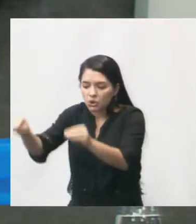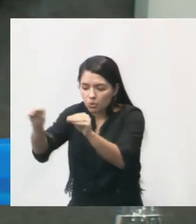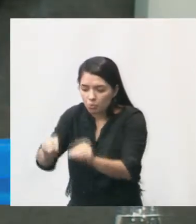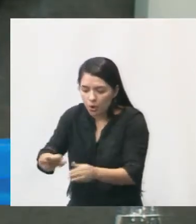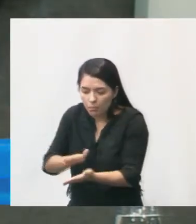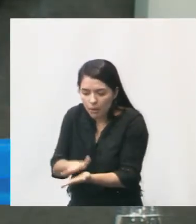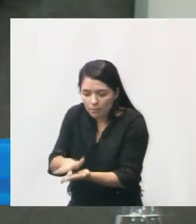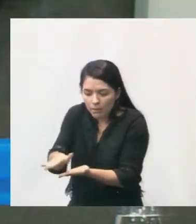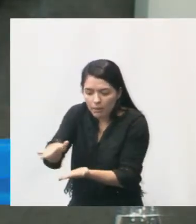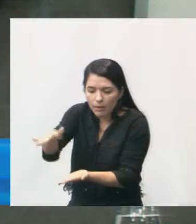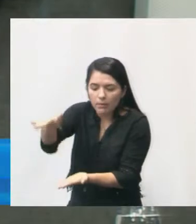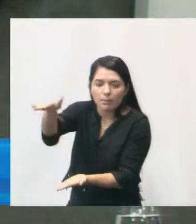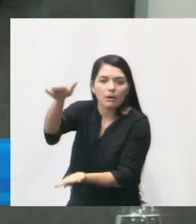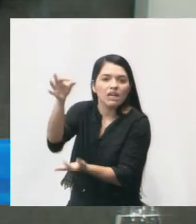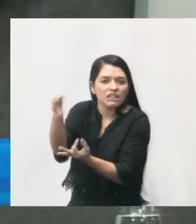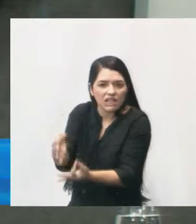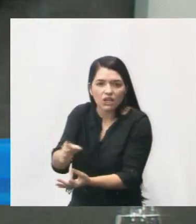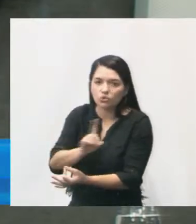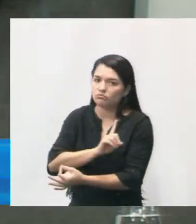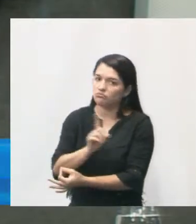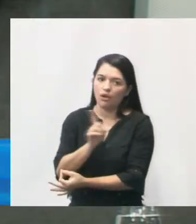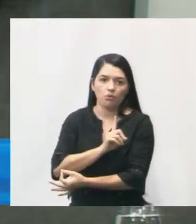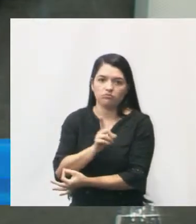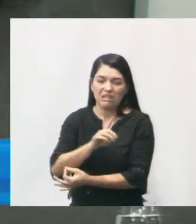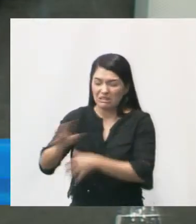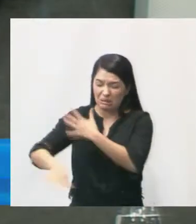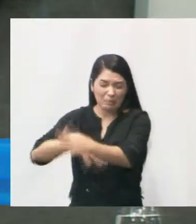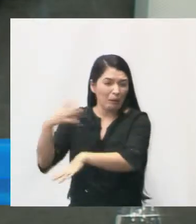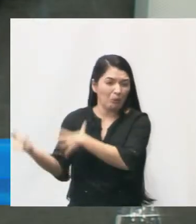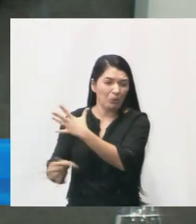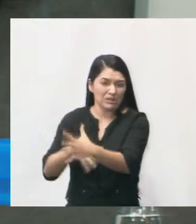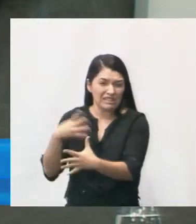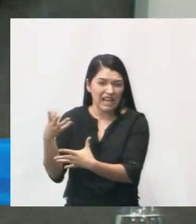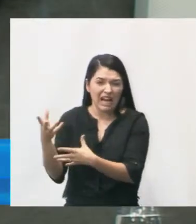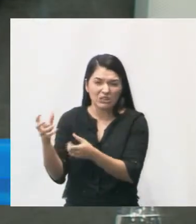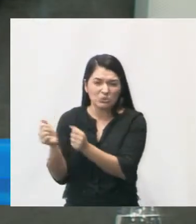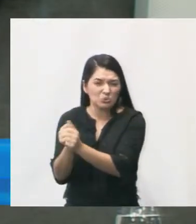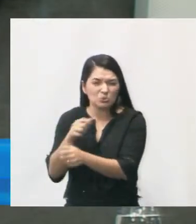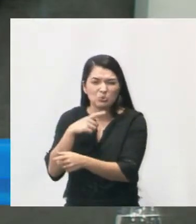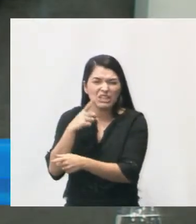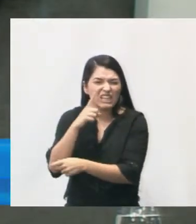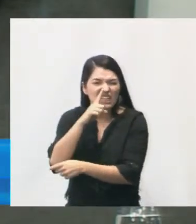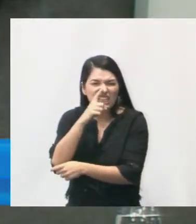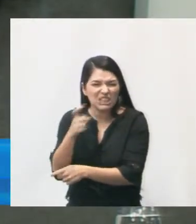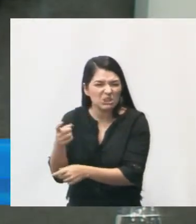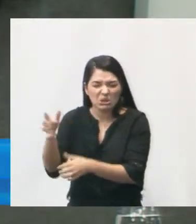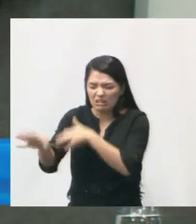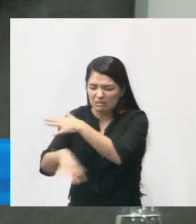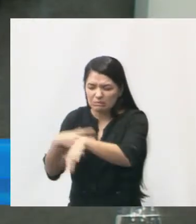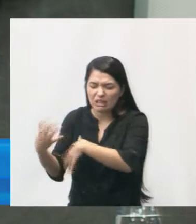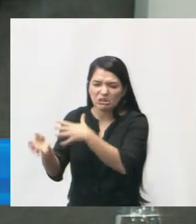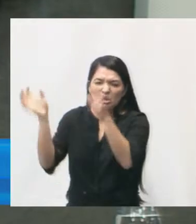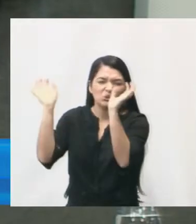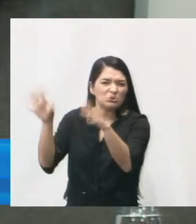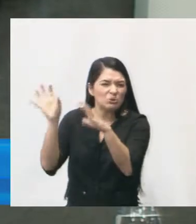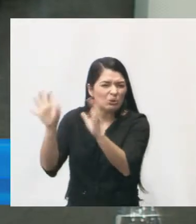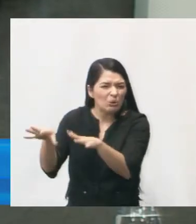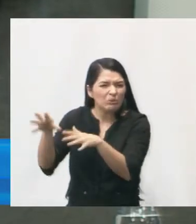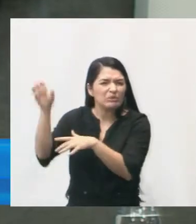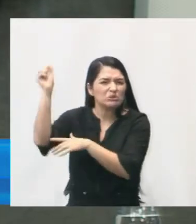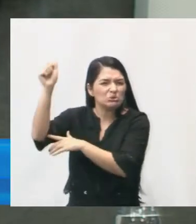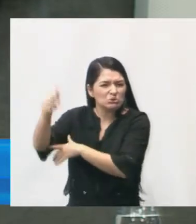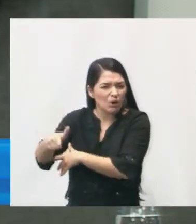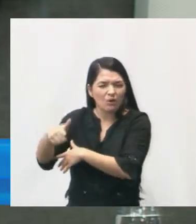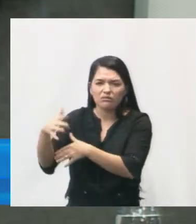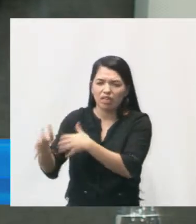tudo amontoado, junto com lixo, com tudo, está lá jogado num canto também, na chuva, no sol, não tiveram o